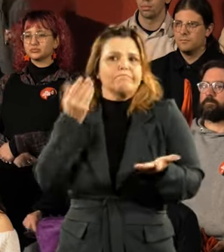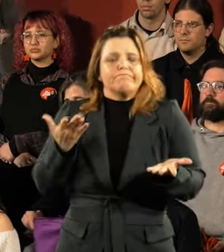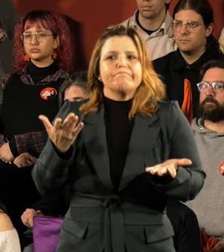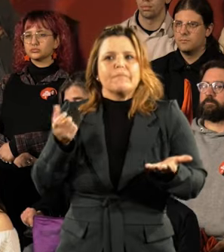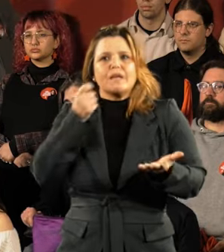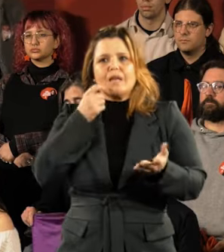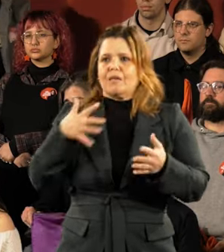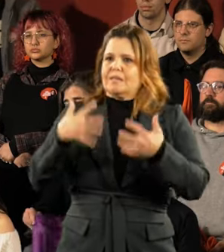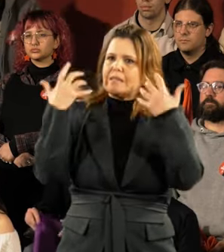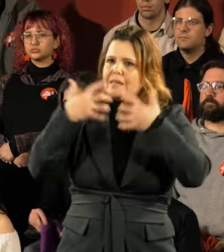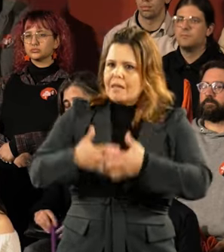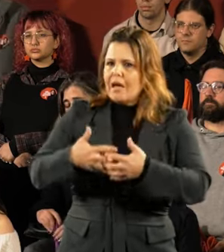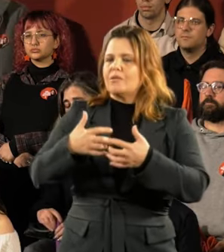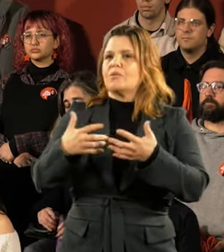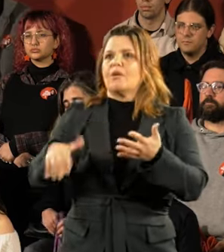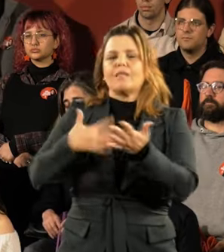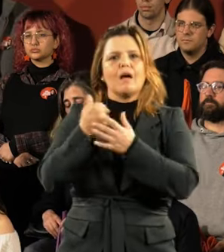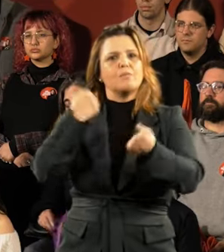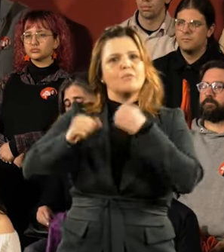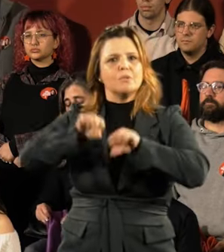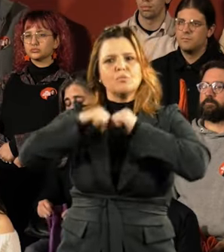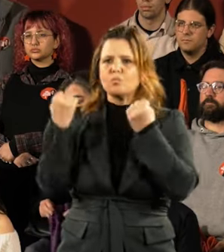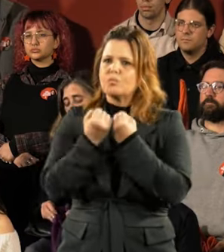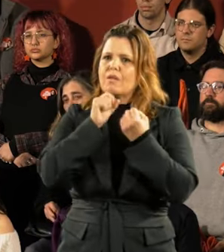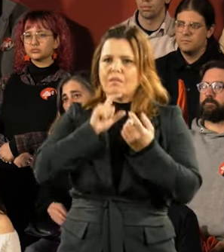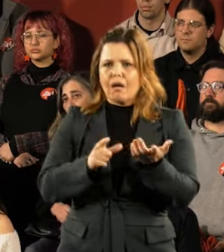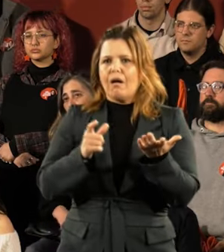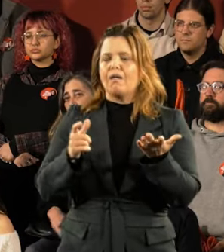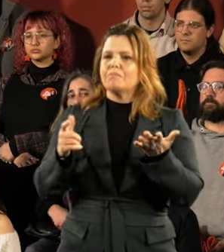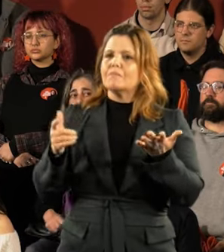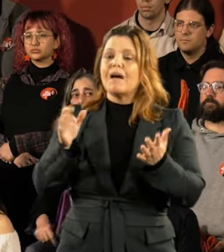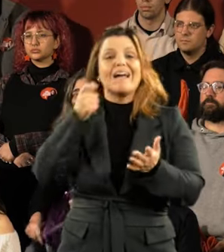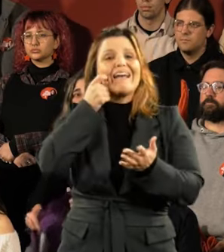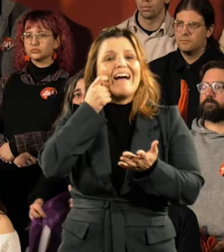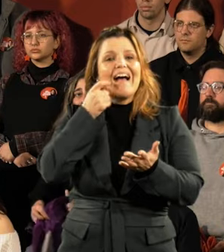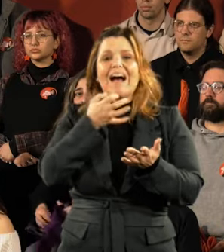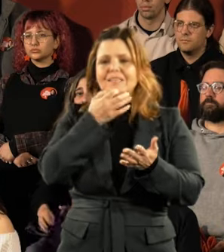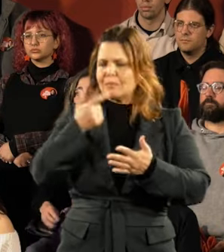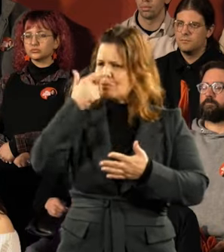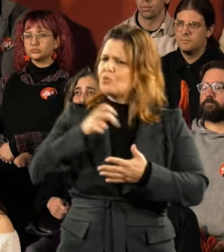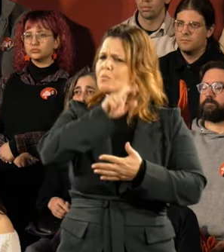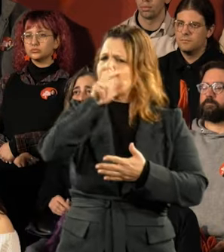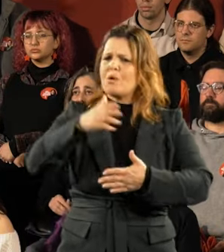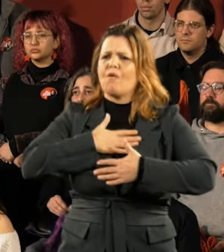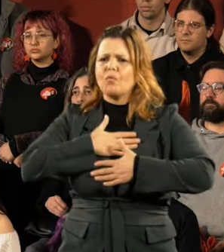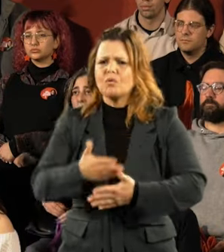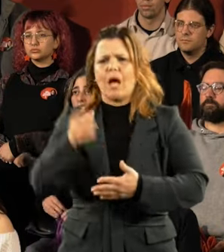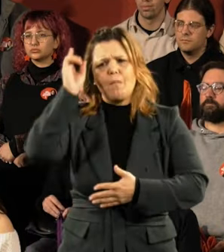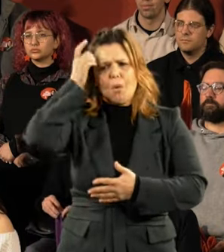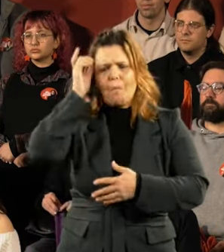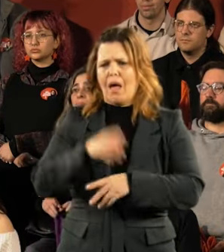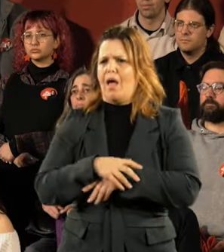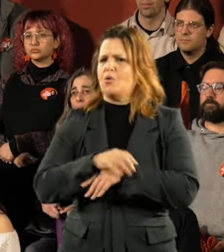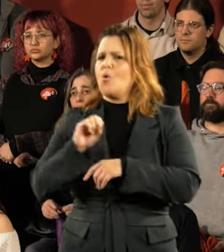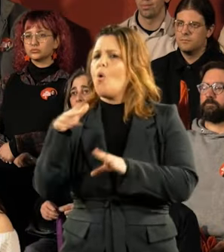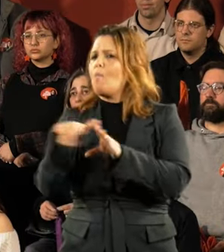e e anima o movimento social mas é também falar com as pessoas que fazem voluntariado nos bombeiros ou que